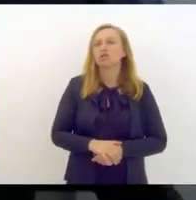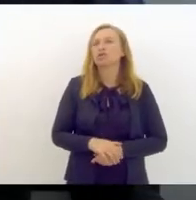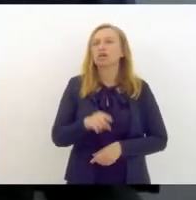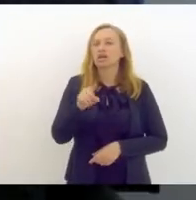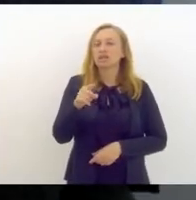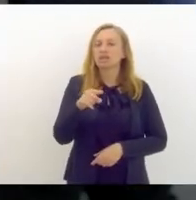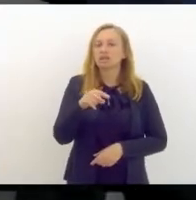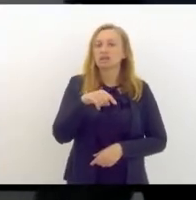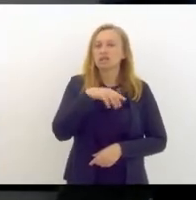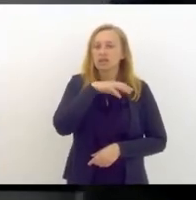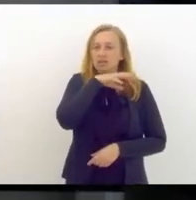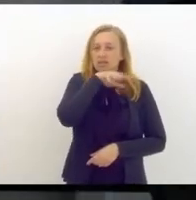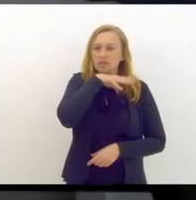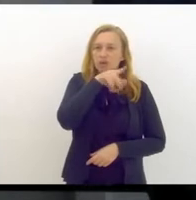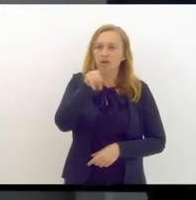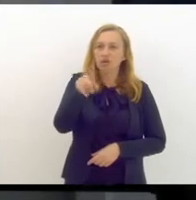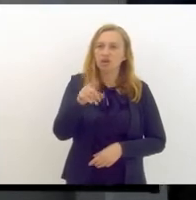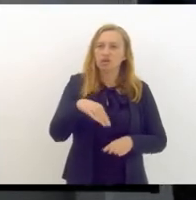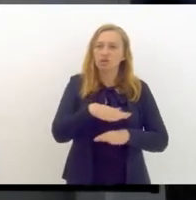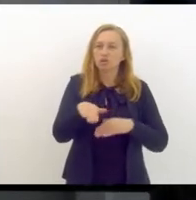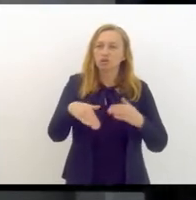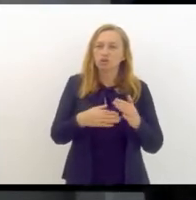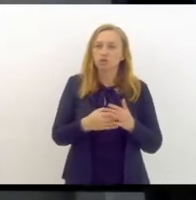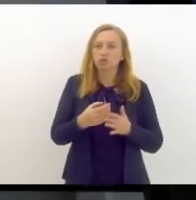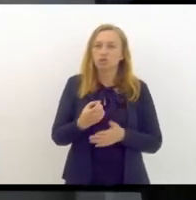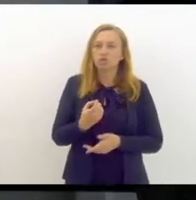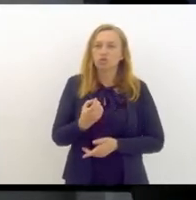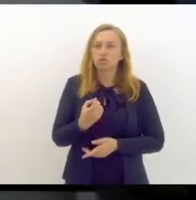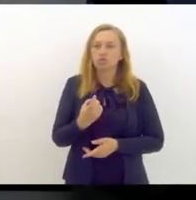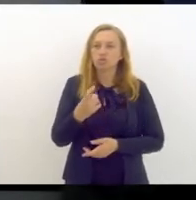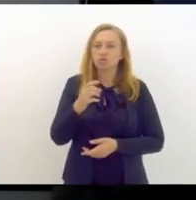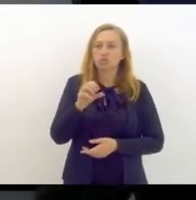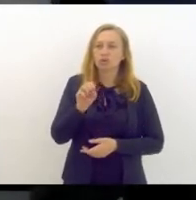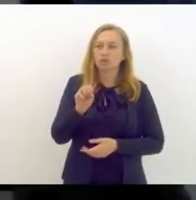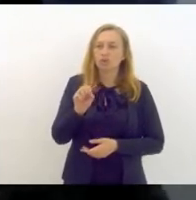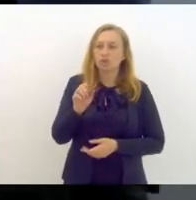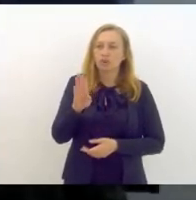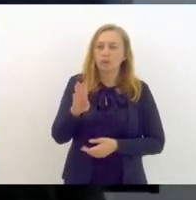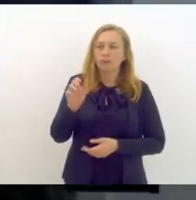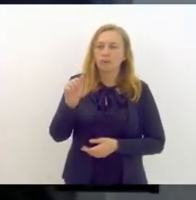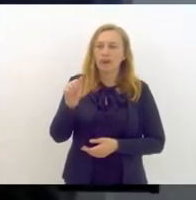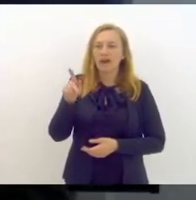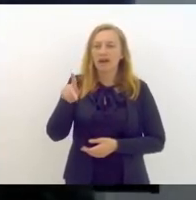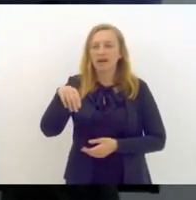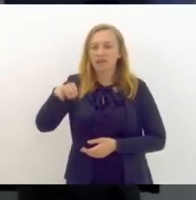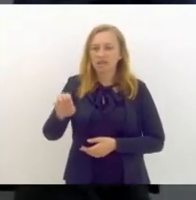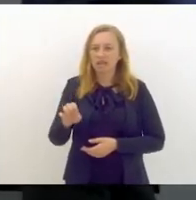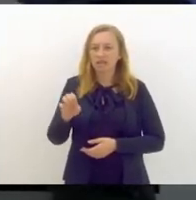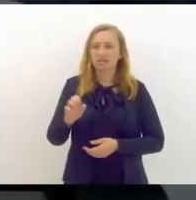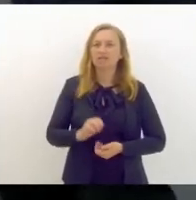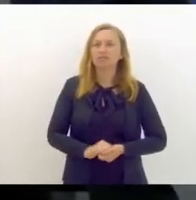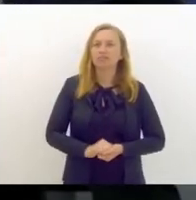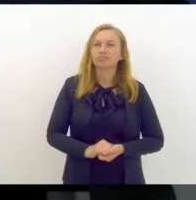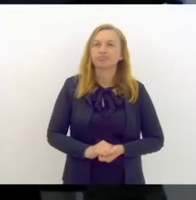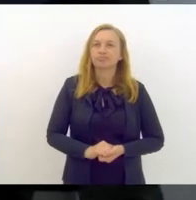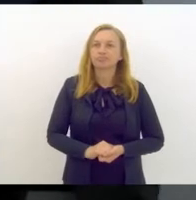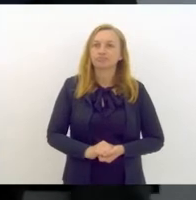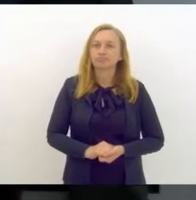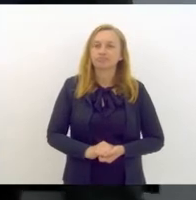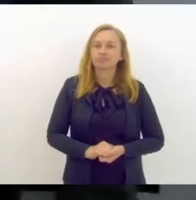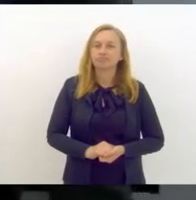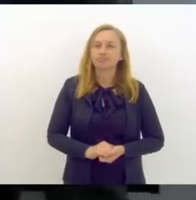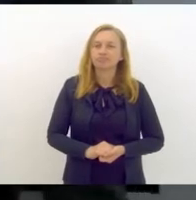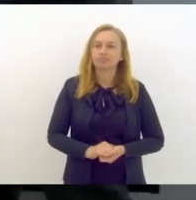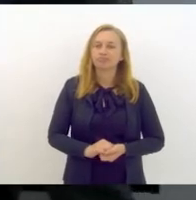bicho aqui, ó. Dizem que todos os bagres são originados desse. Ele é endêmico da bacia do Rio Paraíba do Sul. E assim,